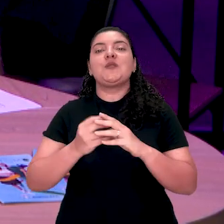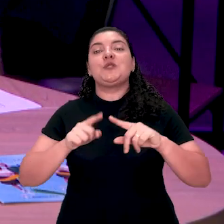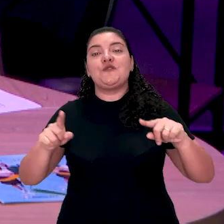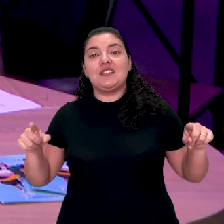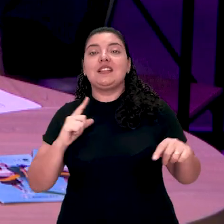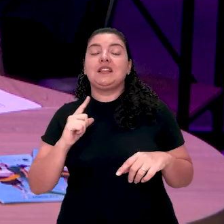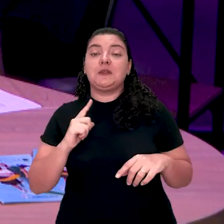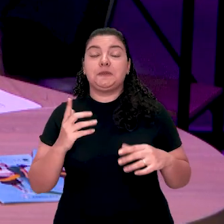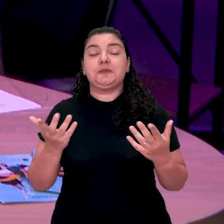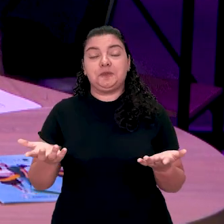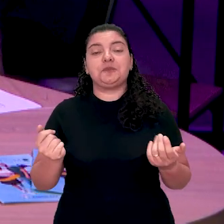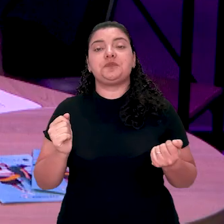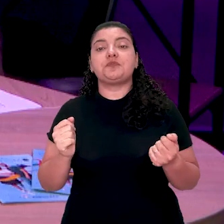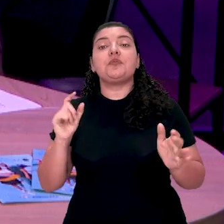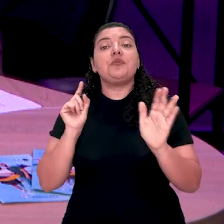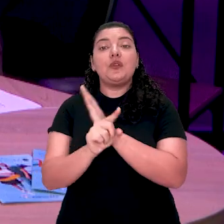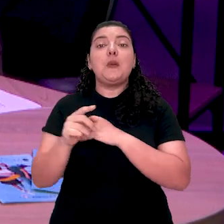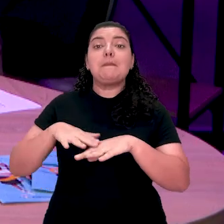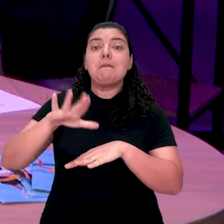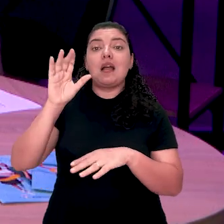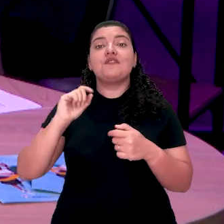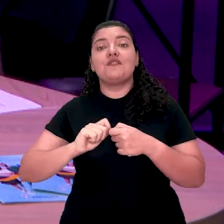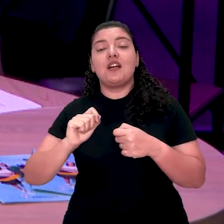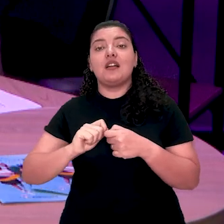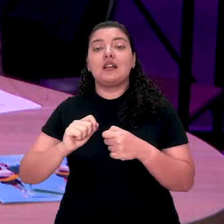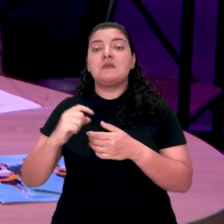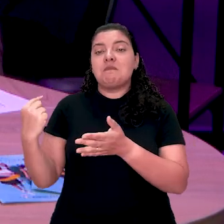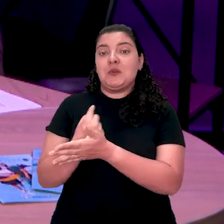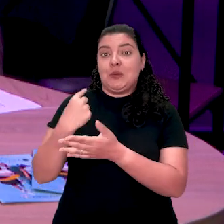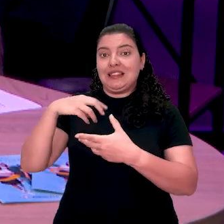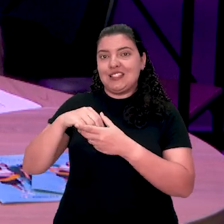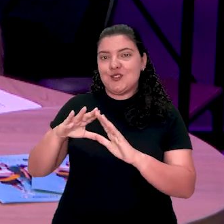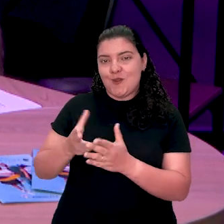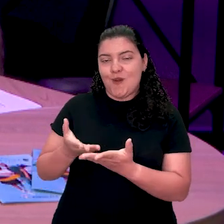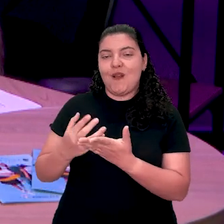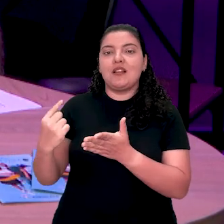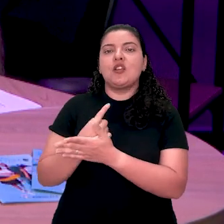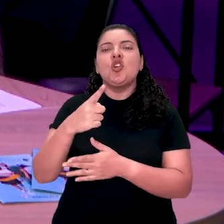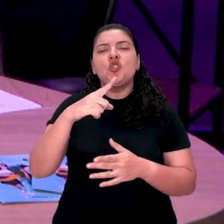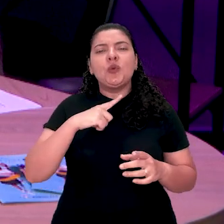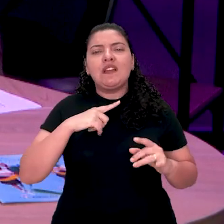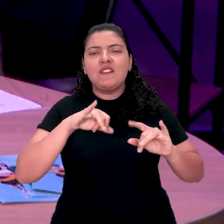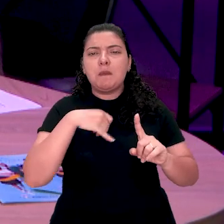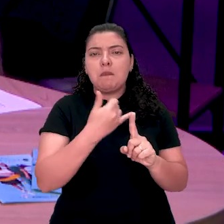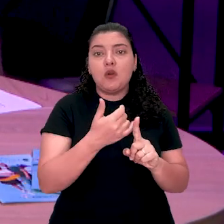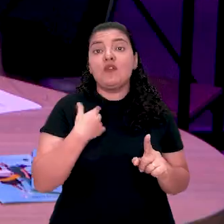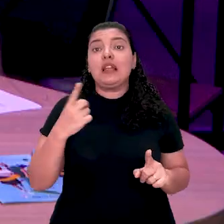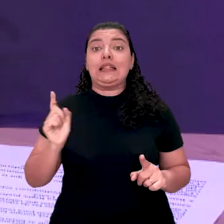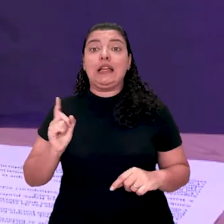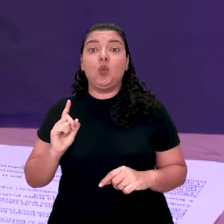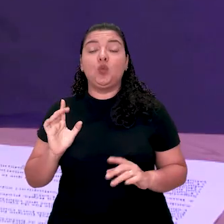diversidade. E aí... A pergunta que mais me fazem na escola é tipo assim, você sofreu bullying? Aí eu falo,